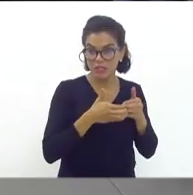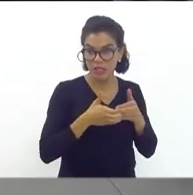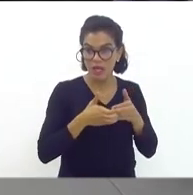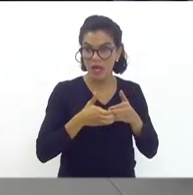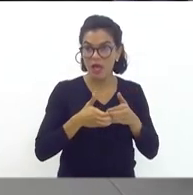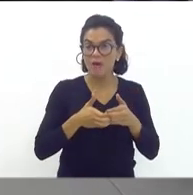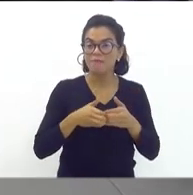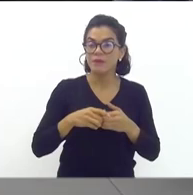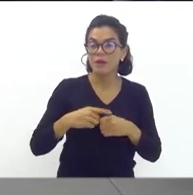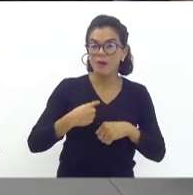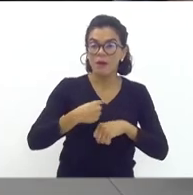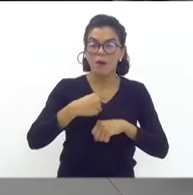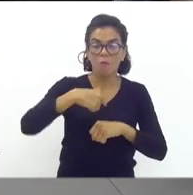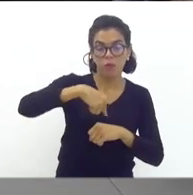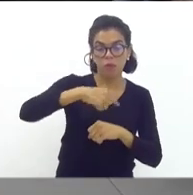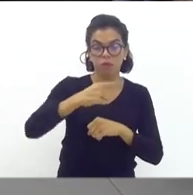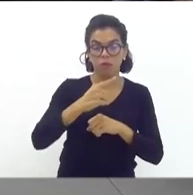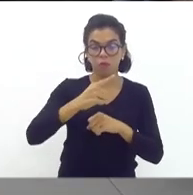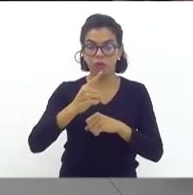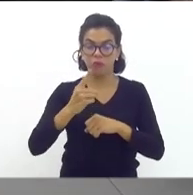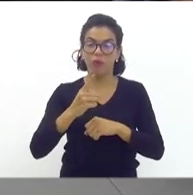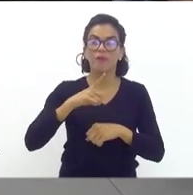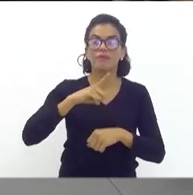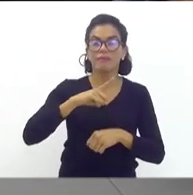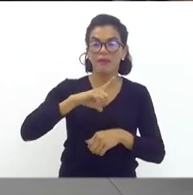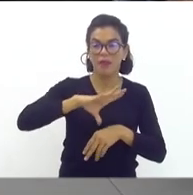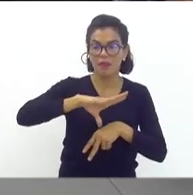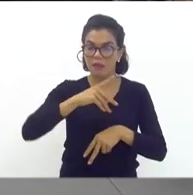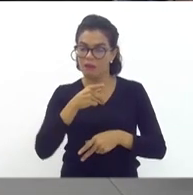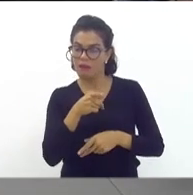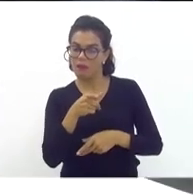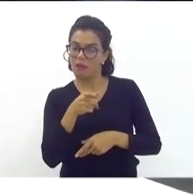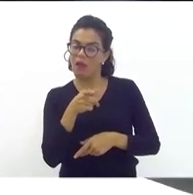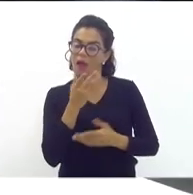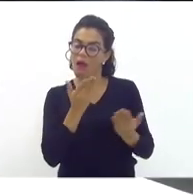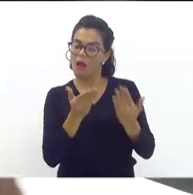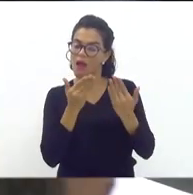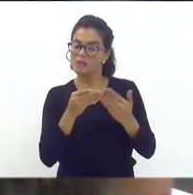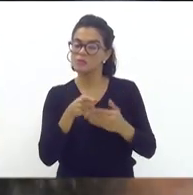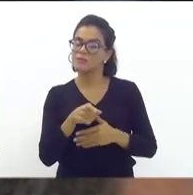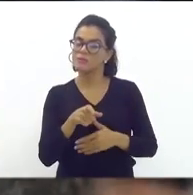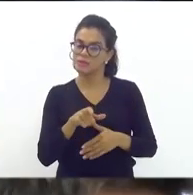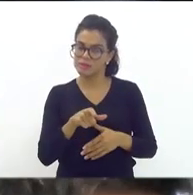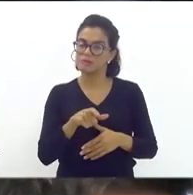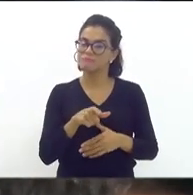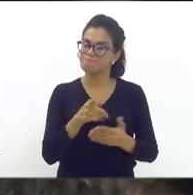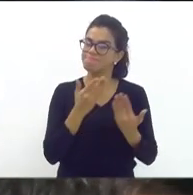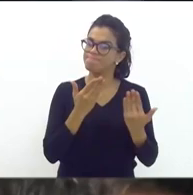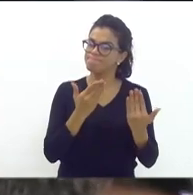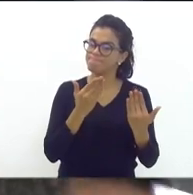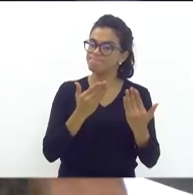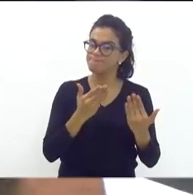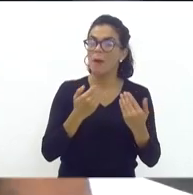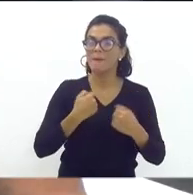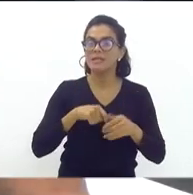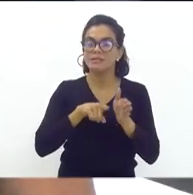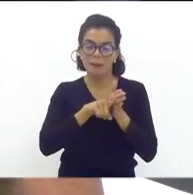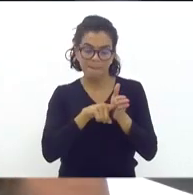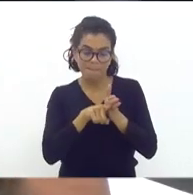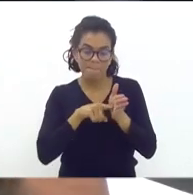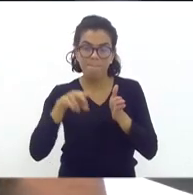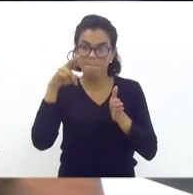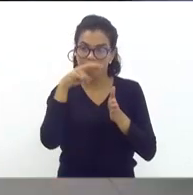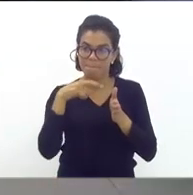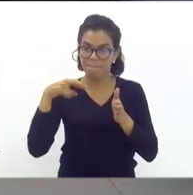medidor caso se diga que há Fraude que a suspeita de manipulação tem que se fazer uma perícia E aí